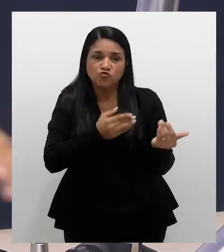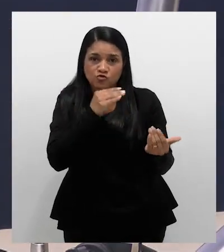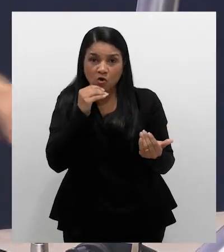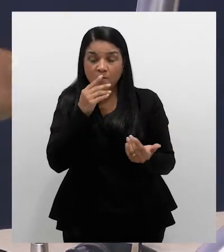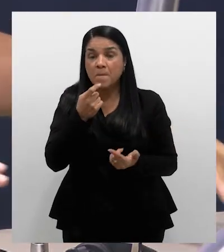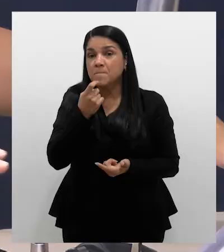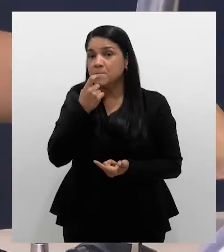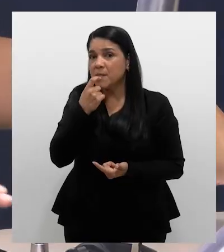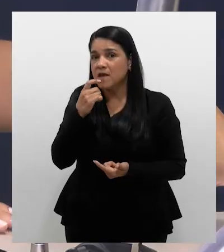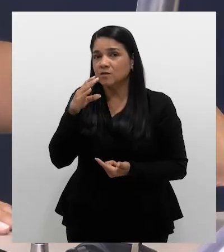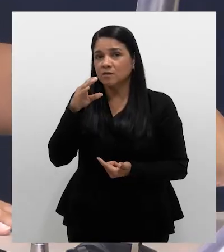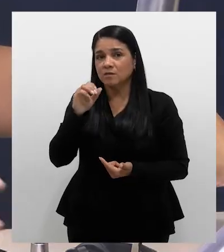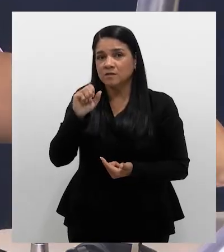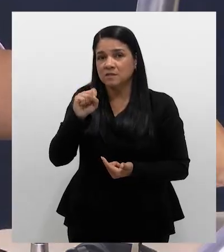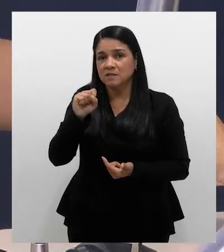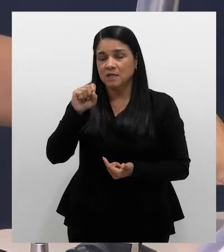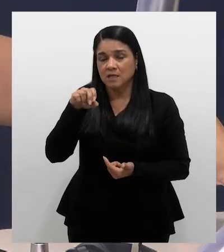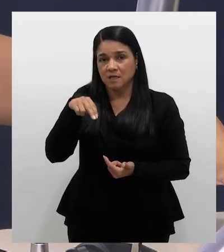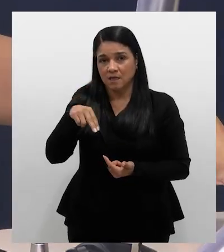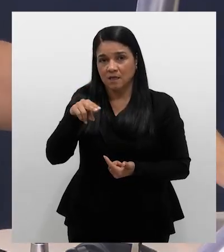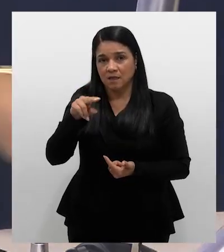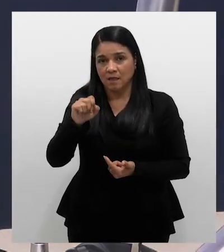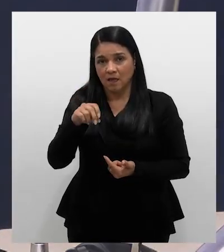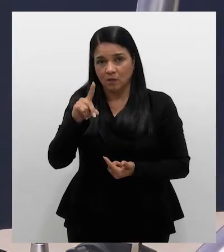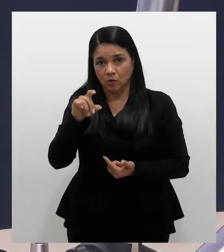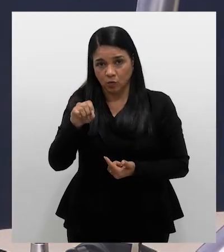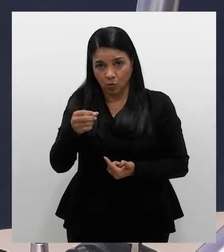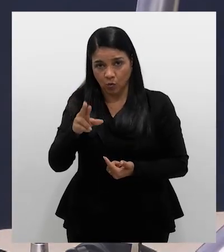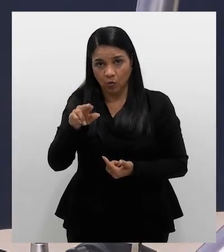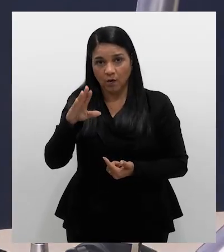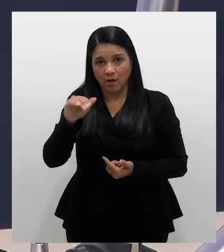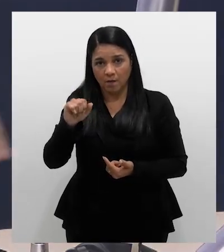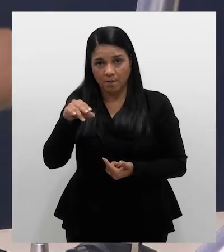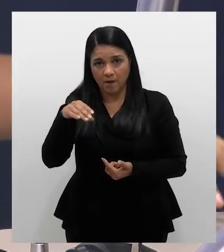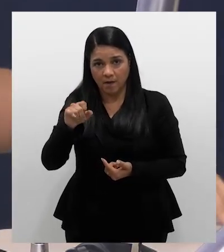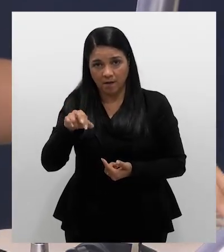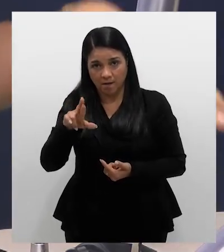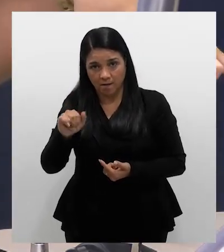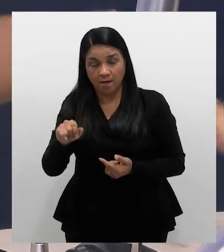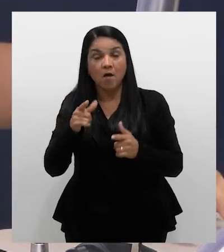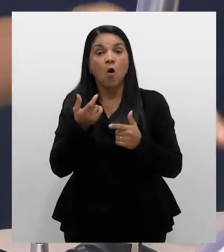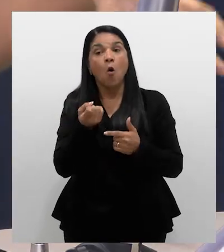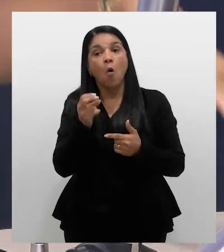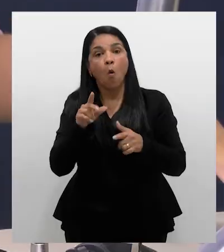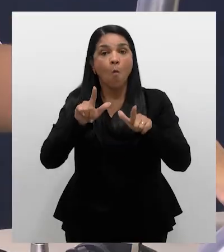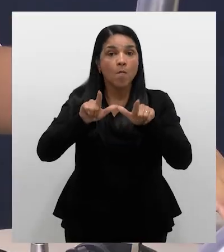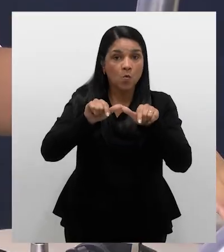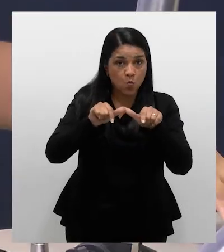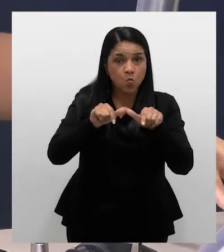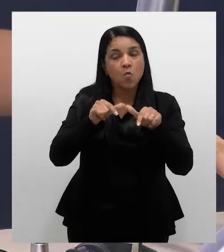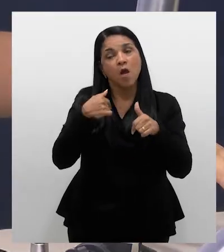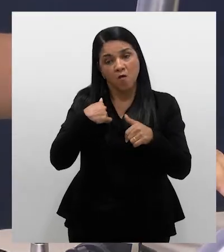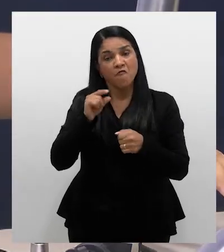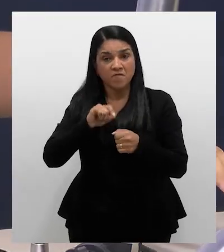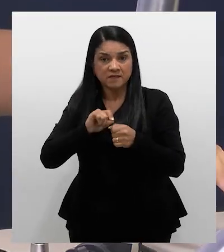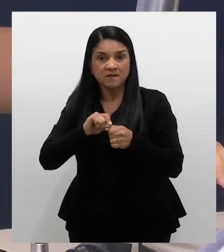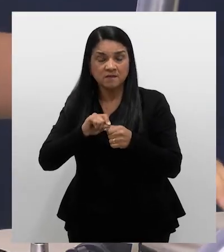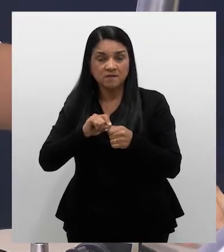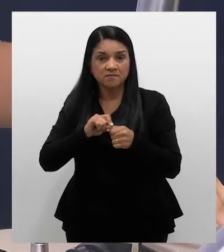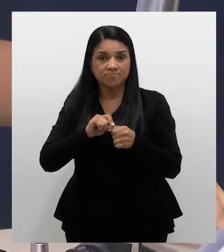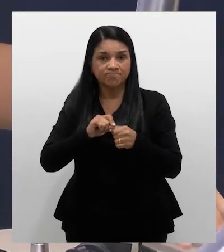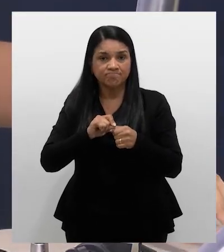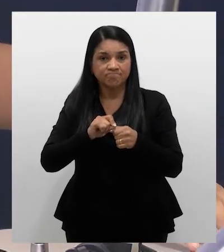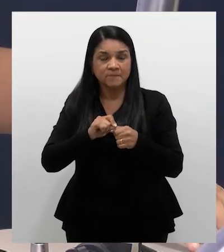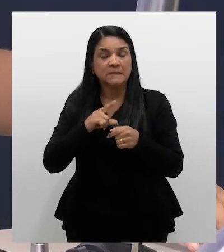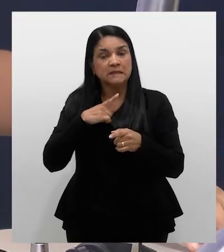jovens, que seja perto de Senador Camará, que seja em Bangu, eu vou fazer. Se for dentro de Senador Camará, eu vou fazer. Então, a gente